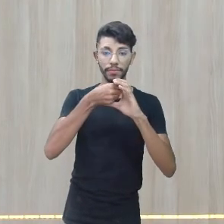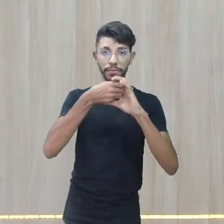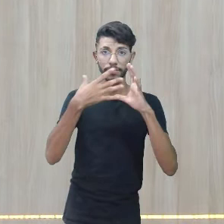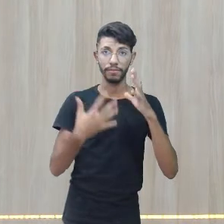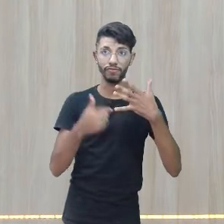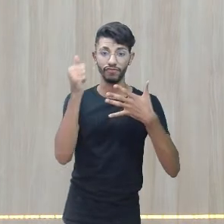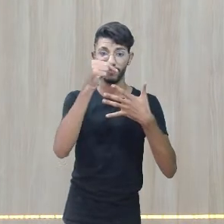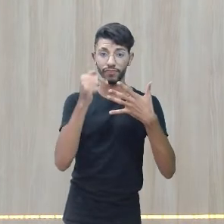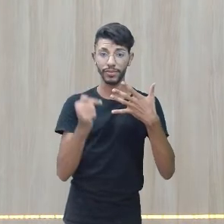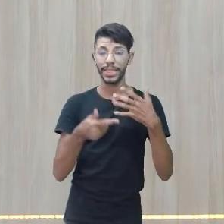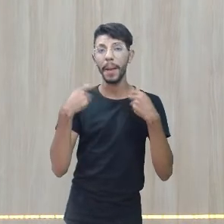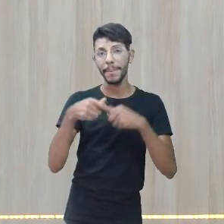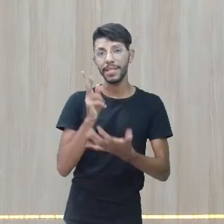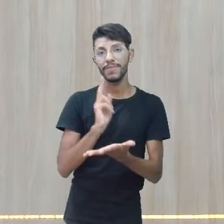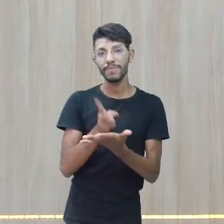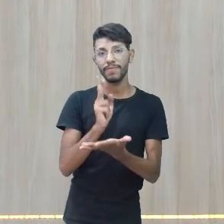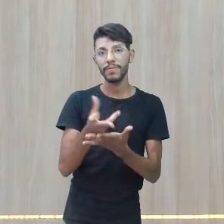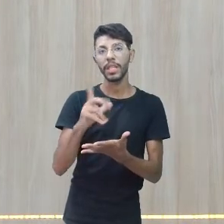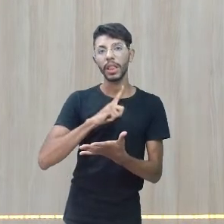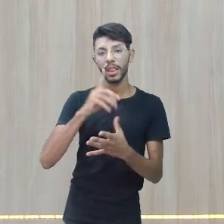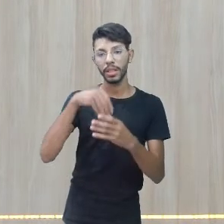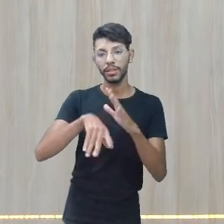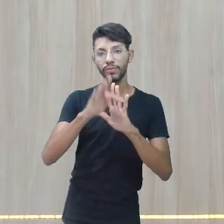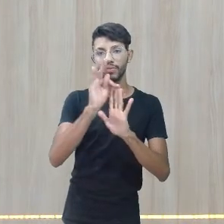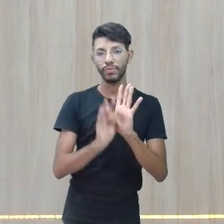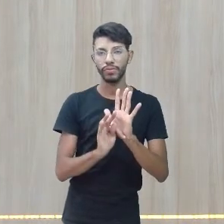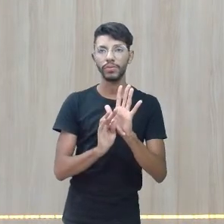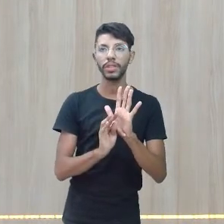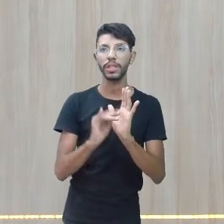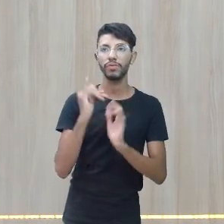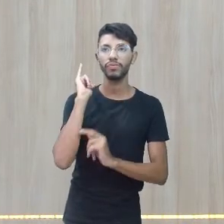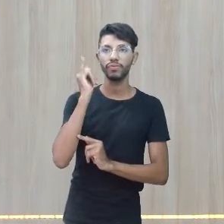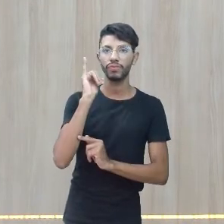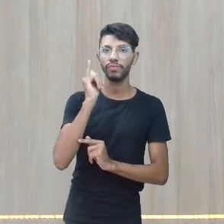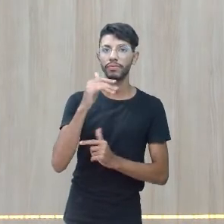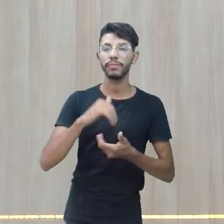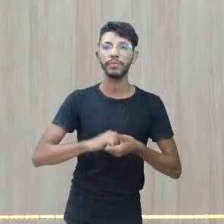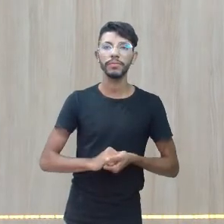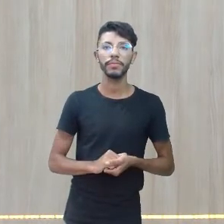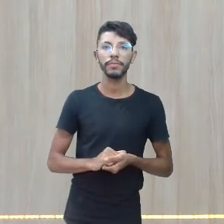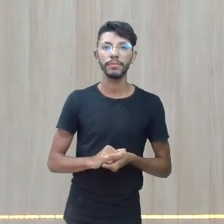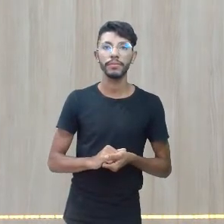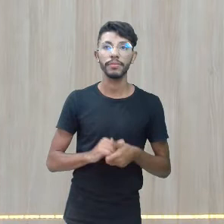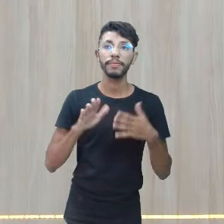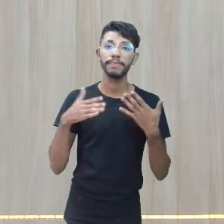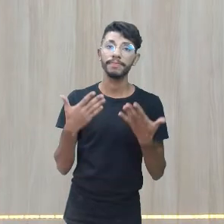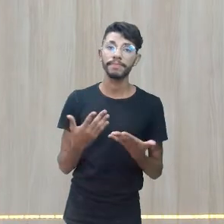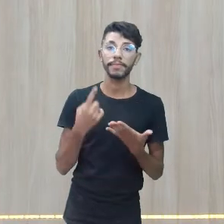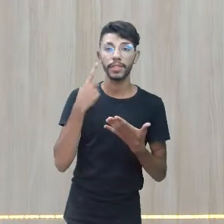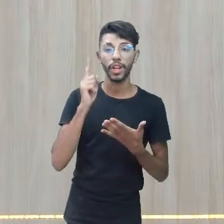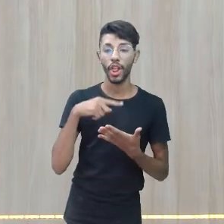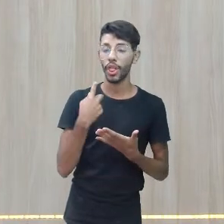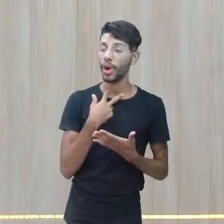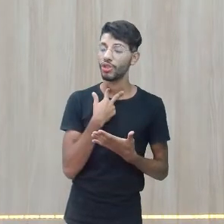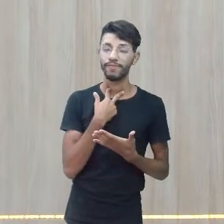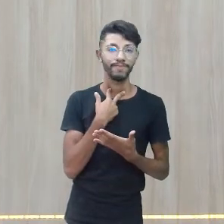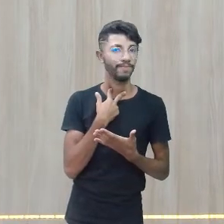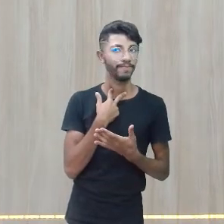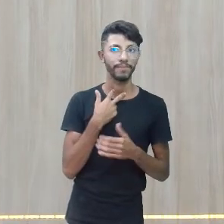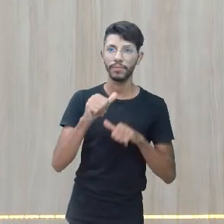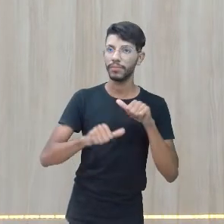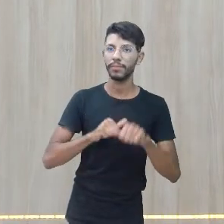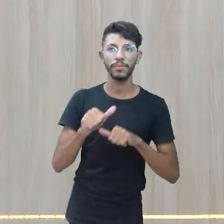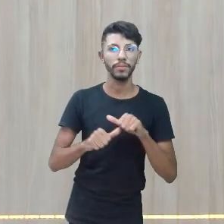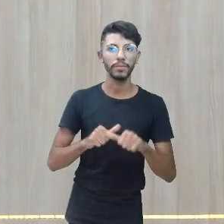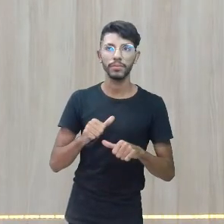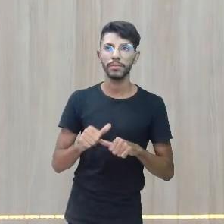características têm que continuar existindo em um texto narrativo, tá, gente? Então, não podemos mudar. É